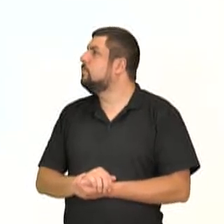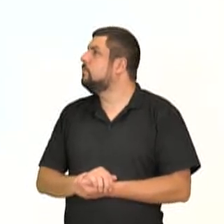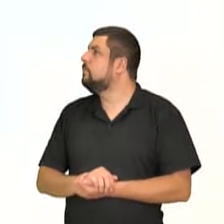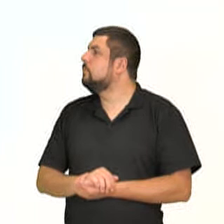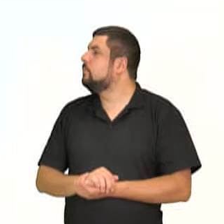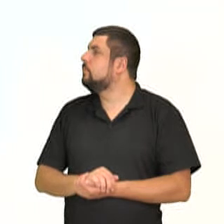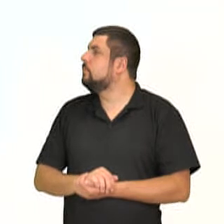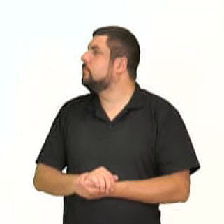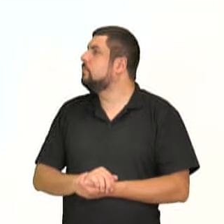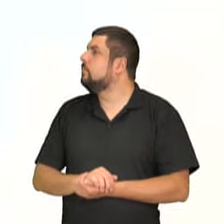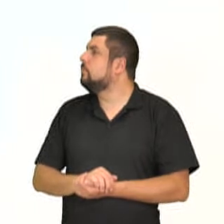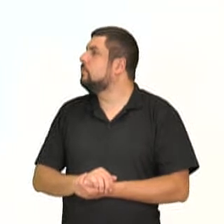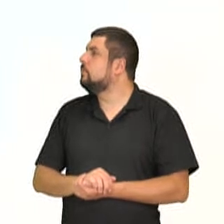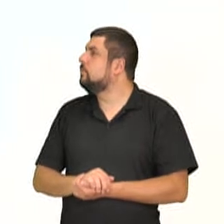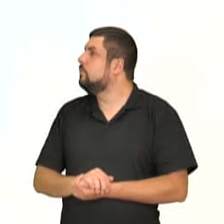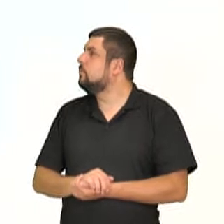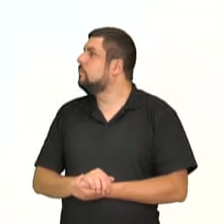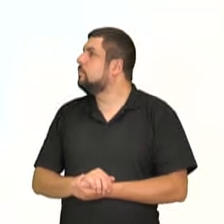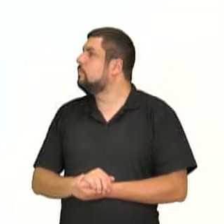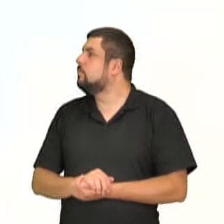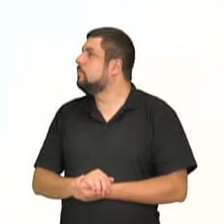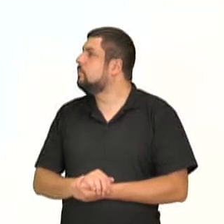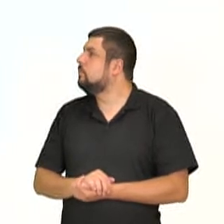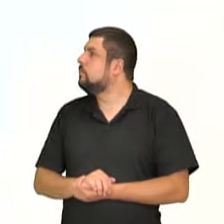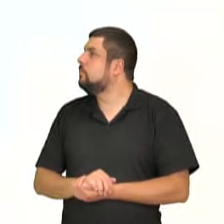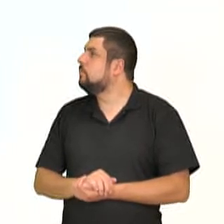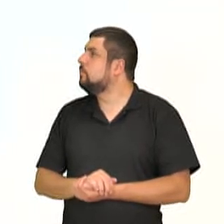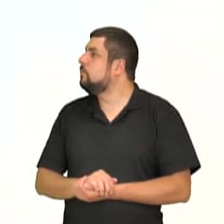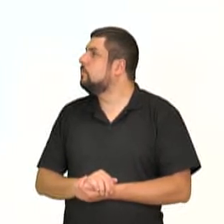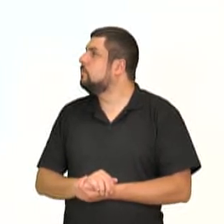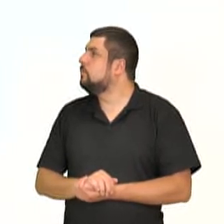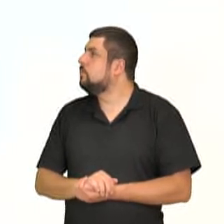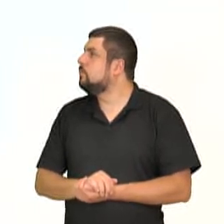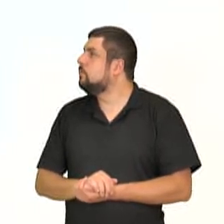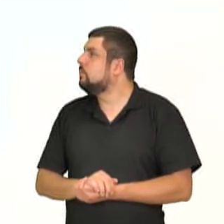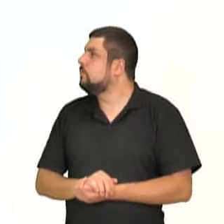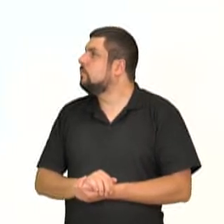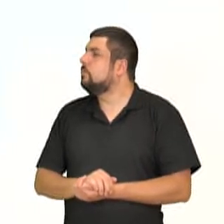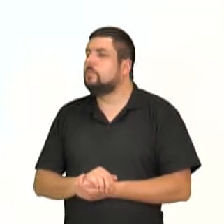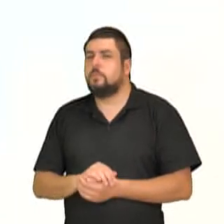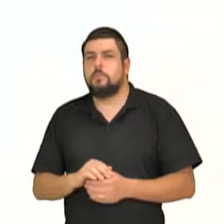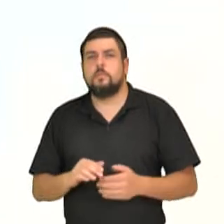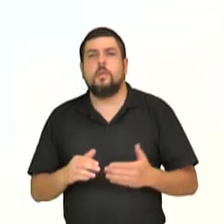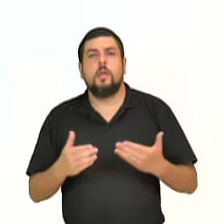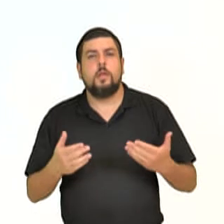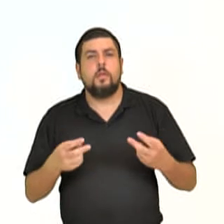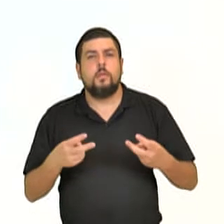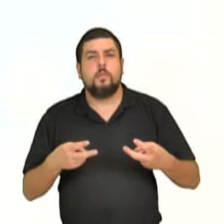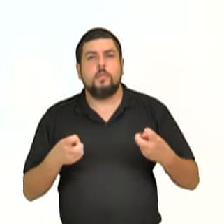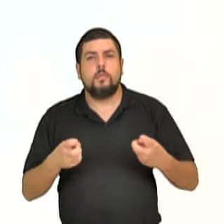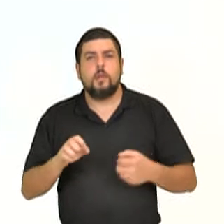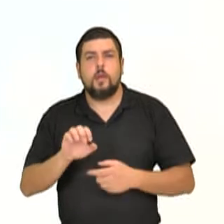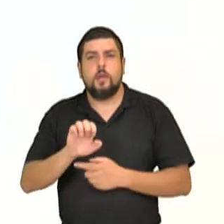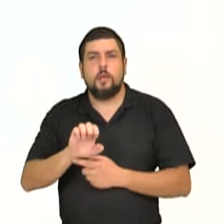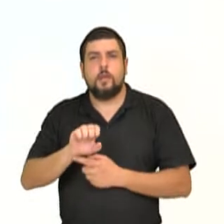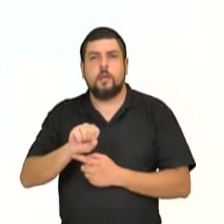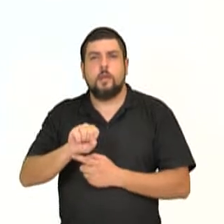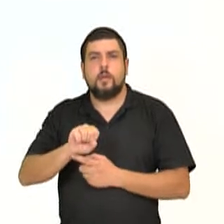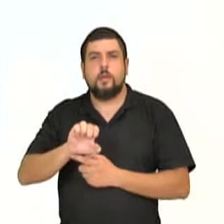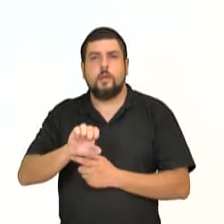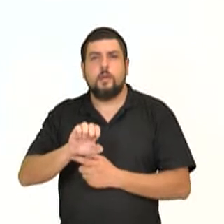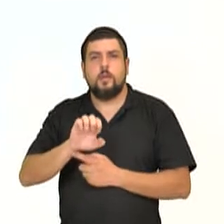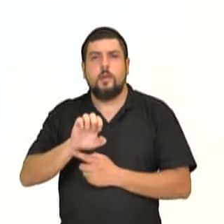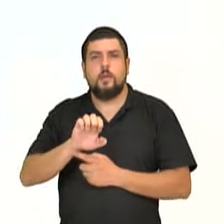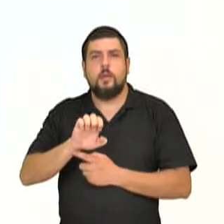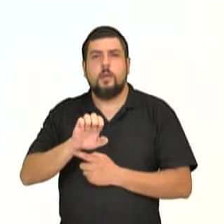del interlocutor, cercano a ele. Então, veja, agora, esse, essos, essa e essas, nós